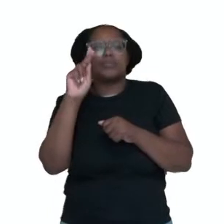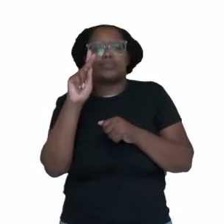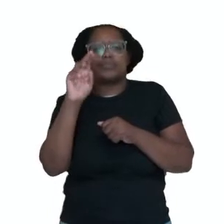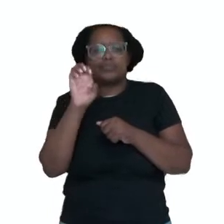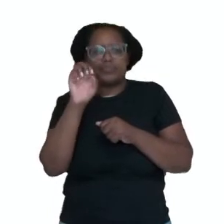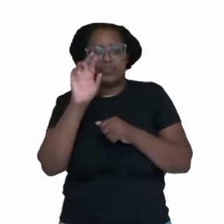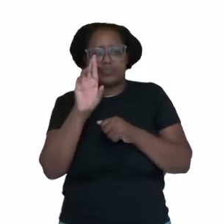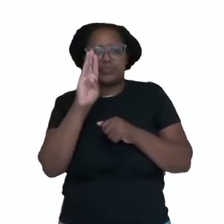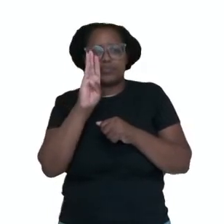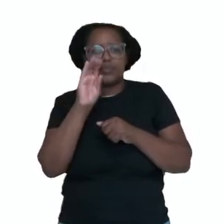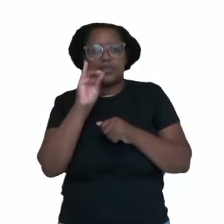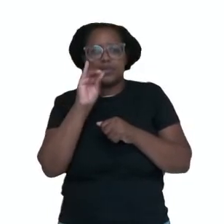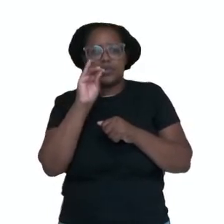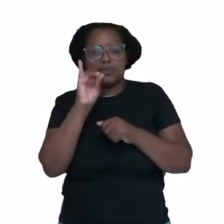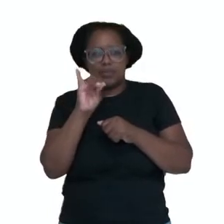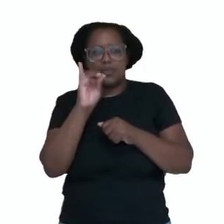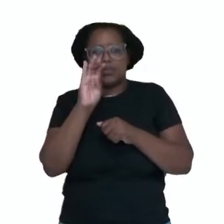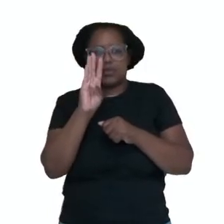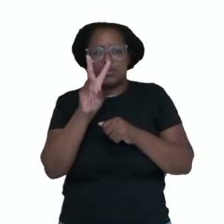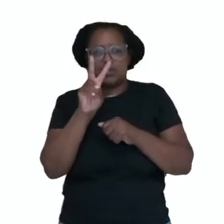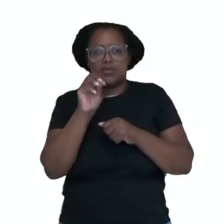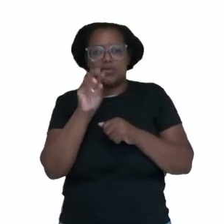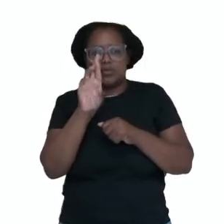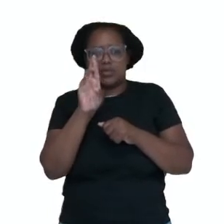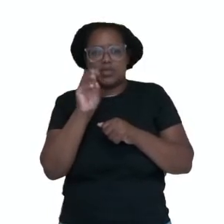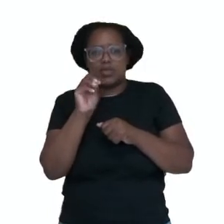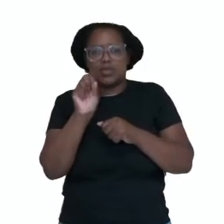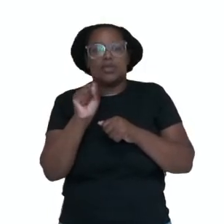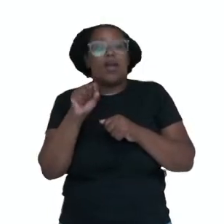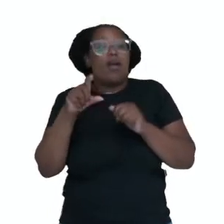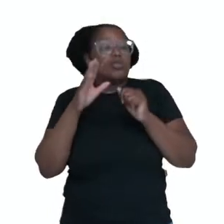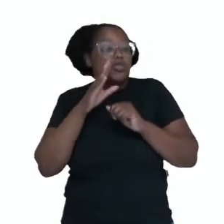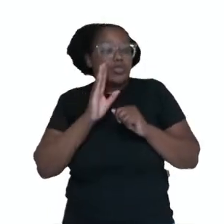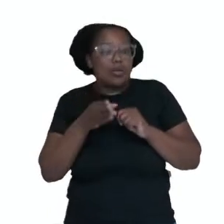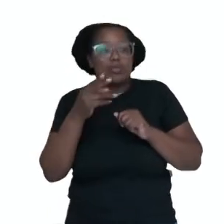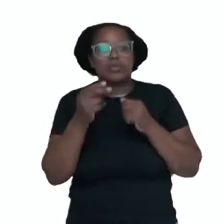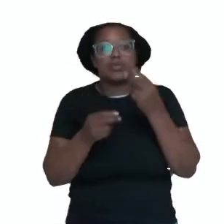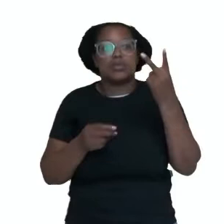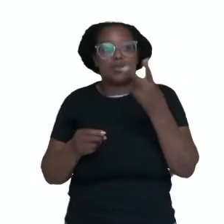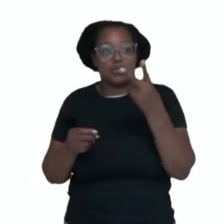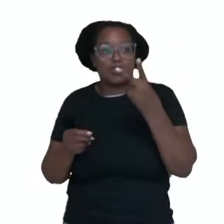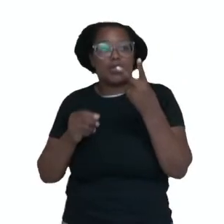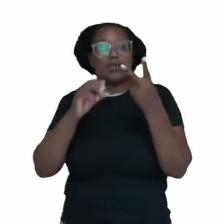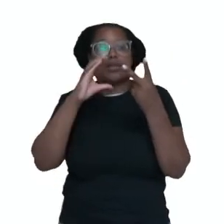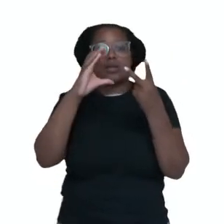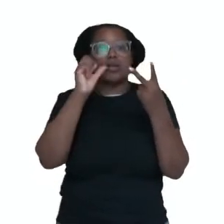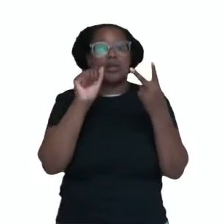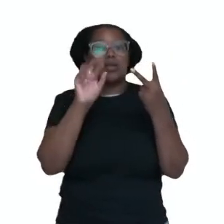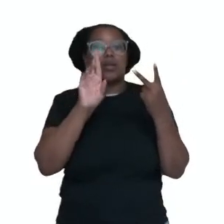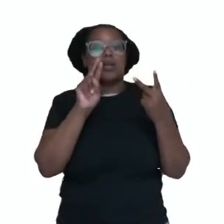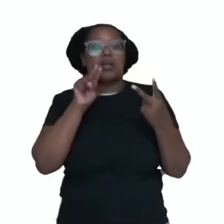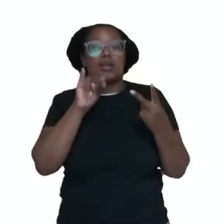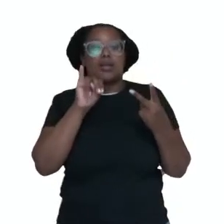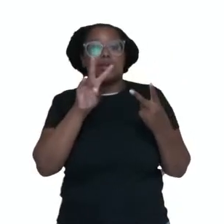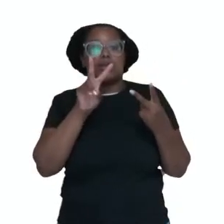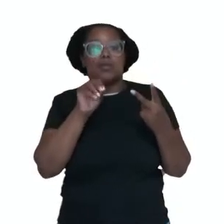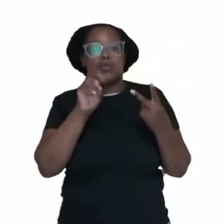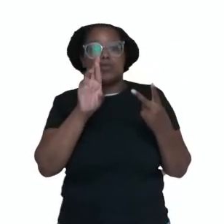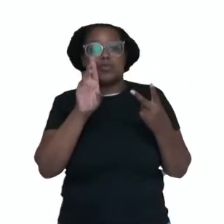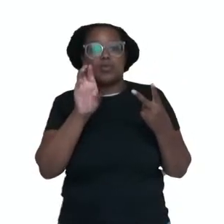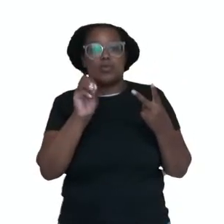seres produtores, das plantas. Já os consumidores secundários são os carnívoros, que se alimentam